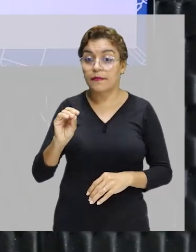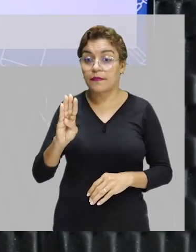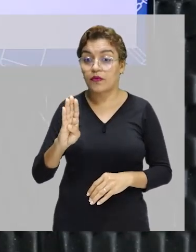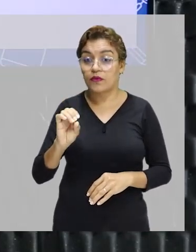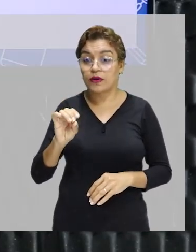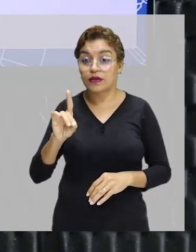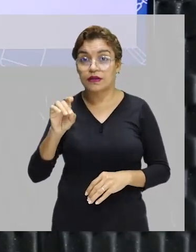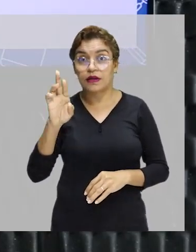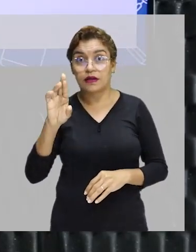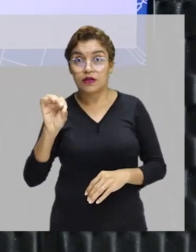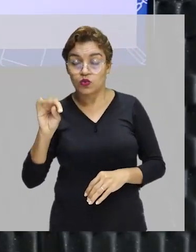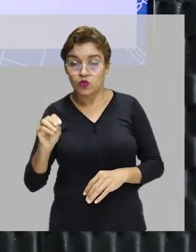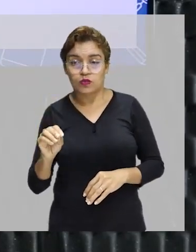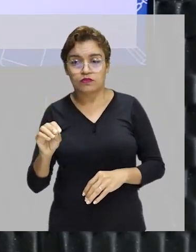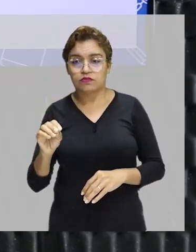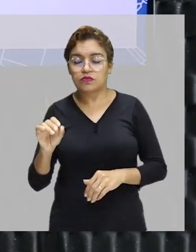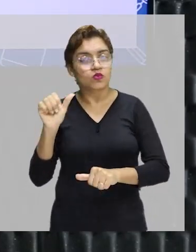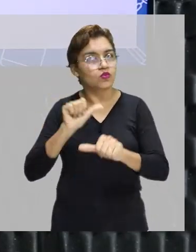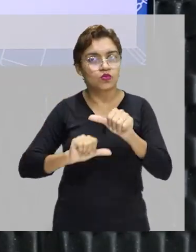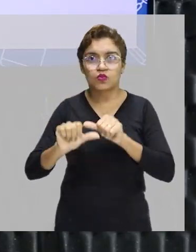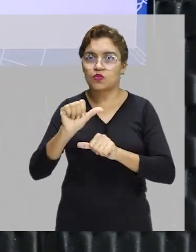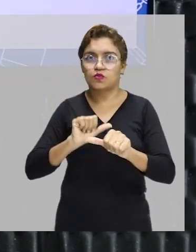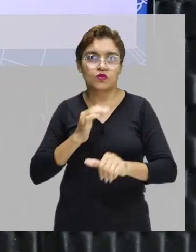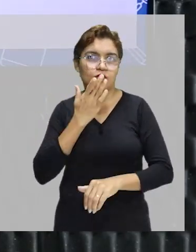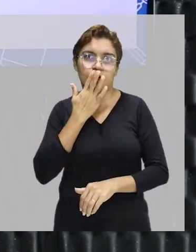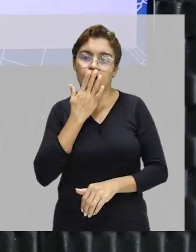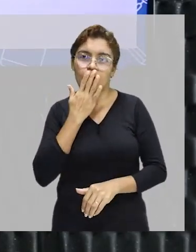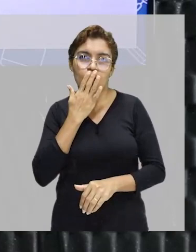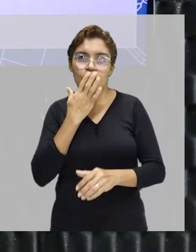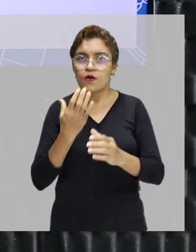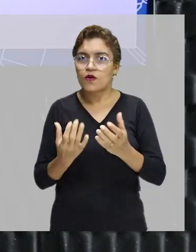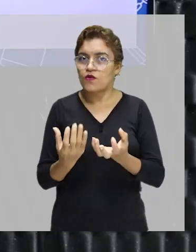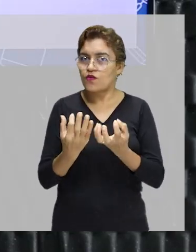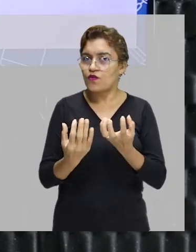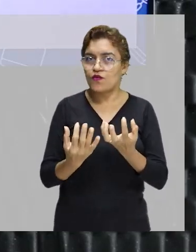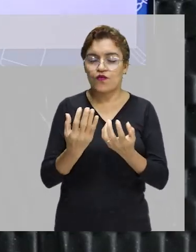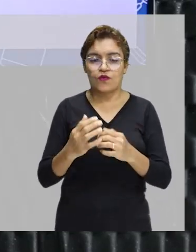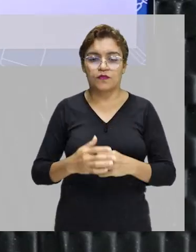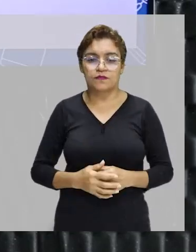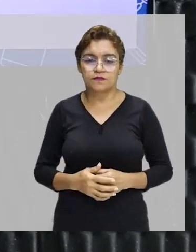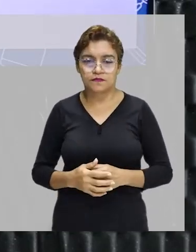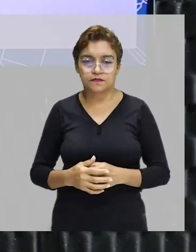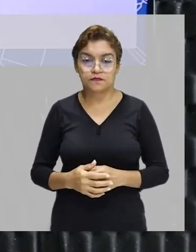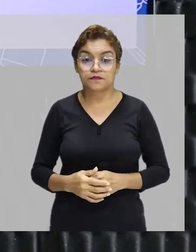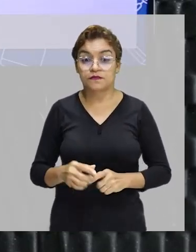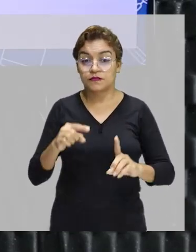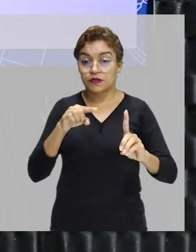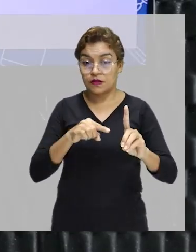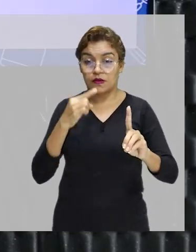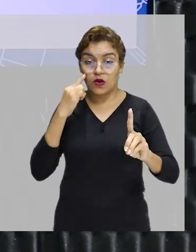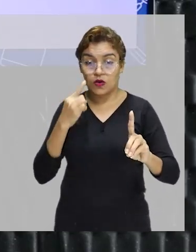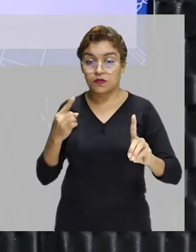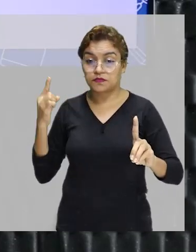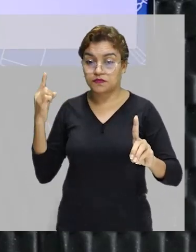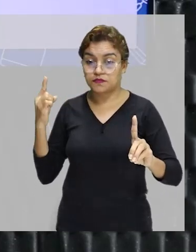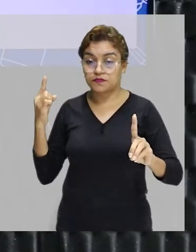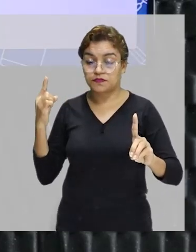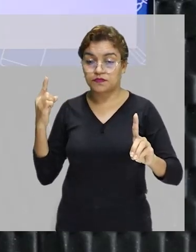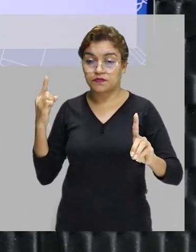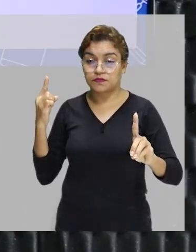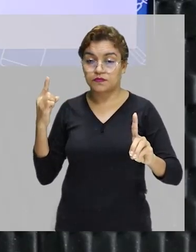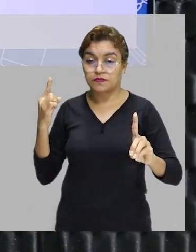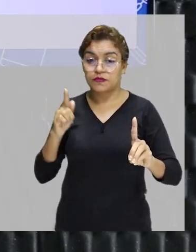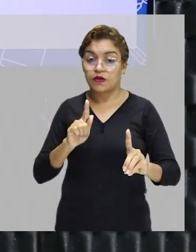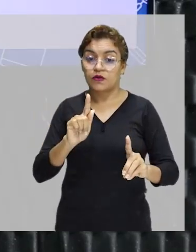propriedade de estar alterando a coloração da chama. Reação do gás, né, gás de cozinha com a